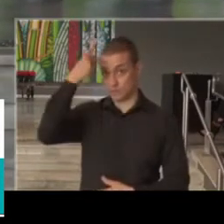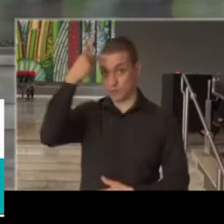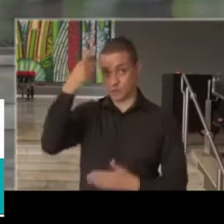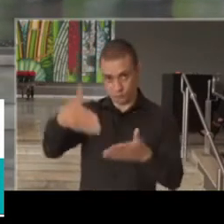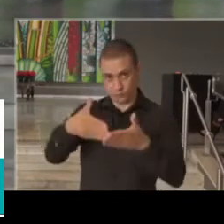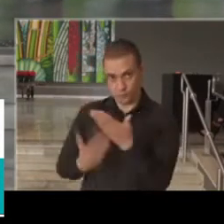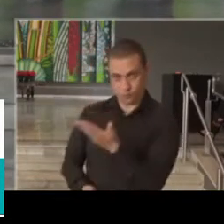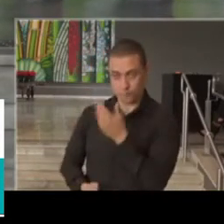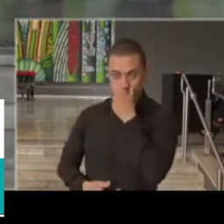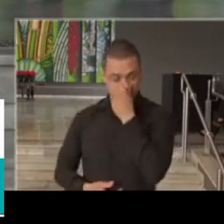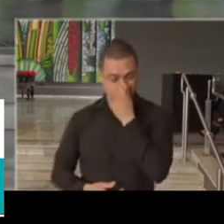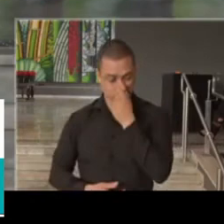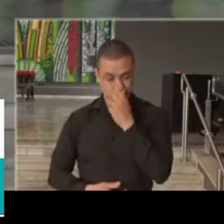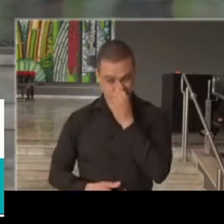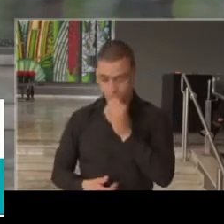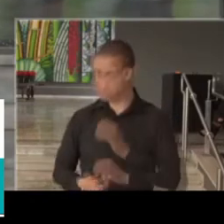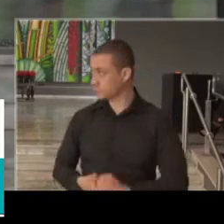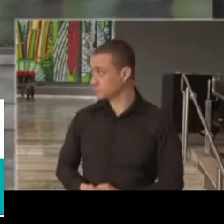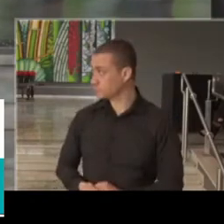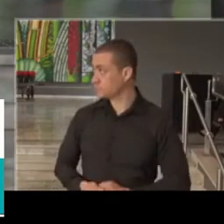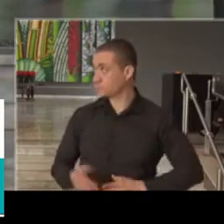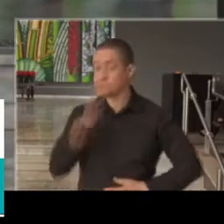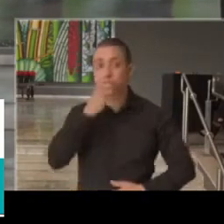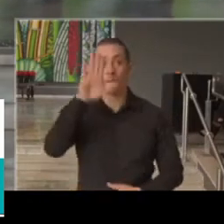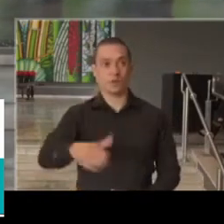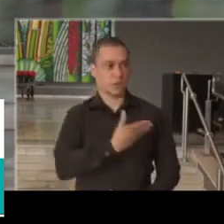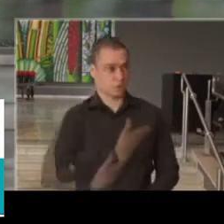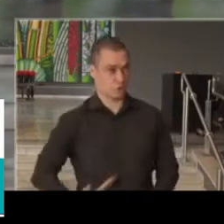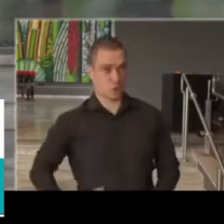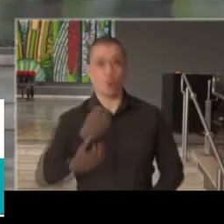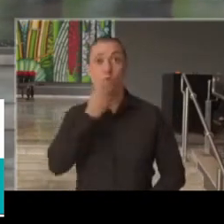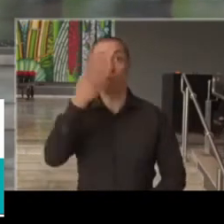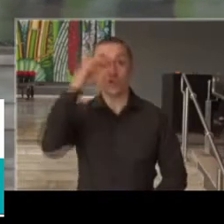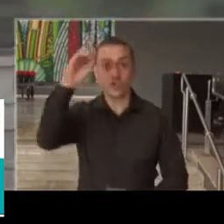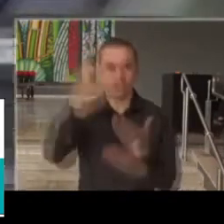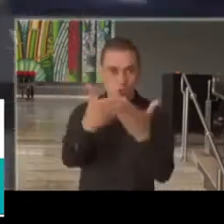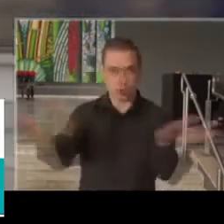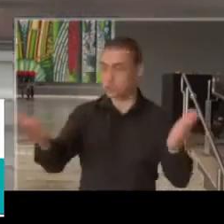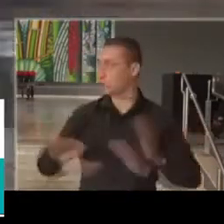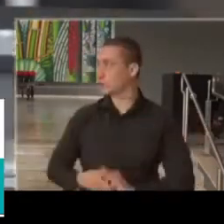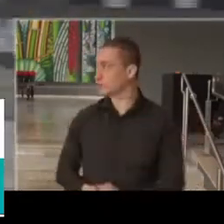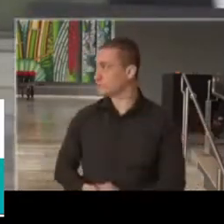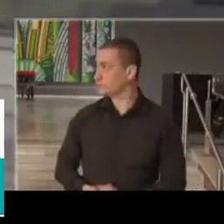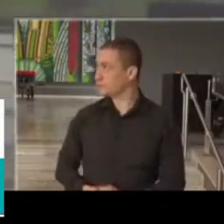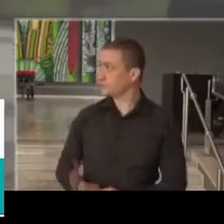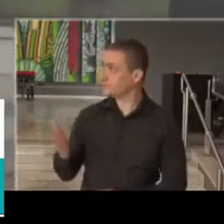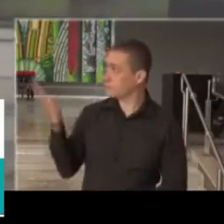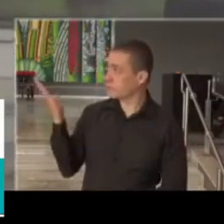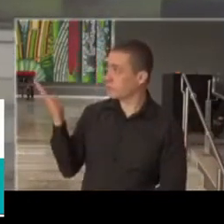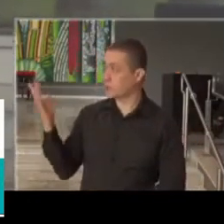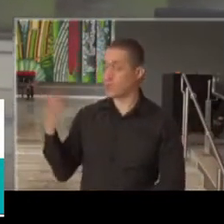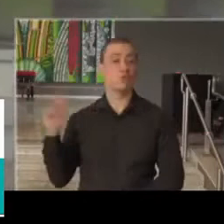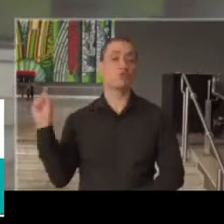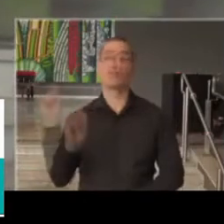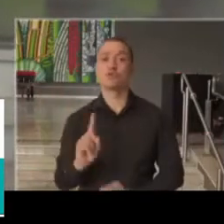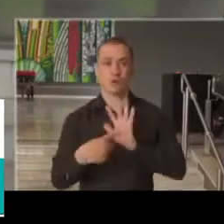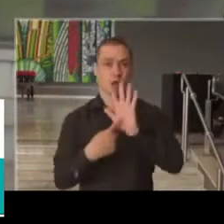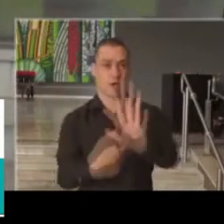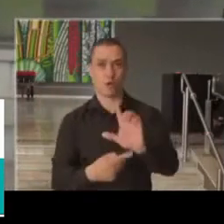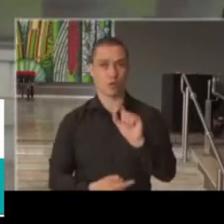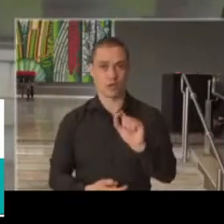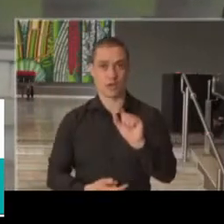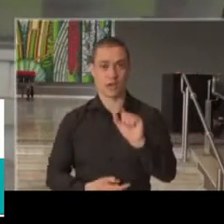Regiane. Obrigada, governador. Bom dia a todos e todas. Eu venho apresentar aqui